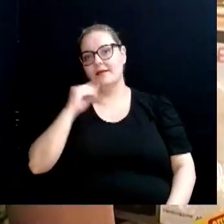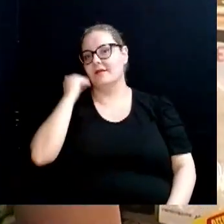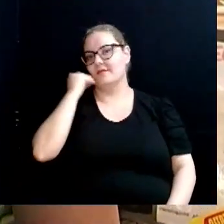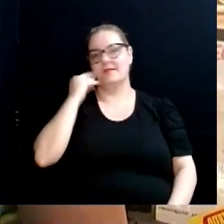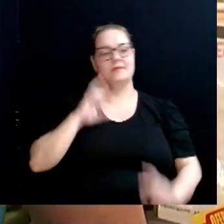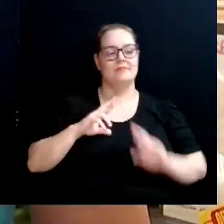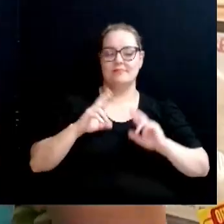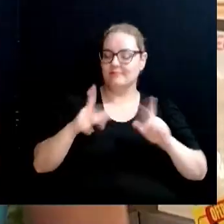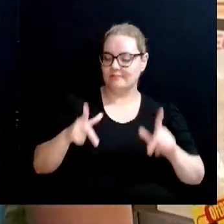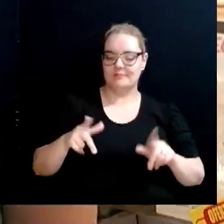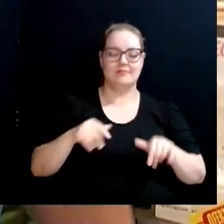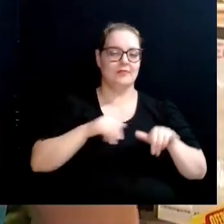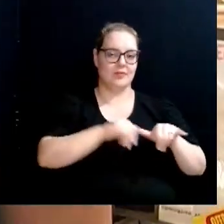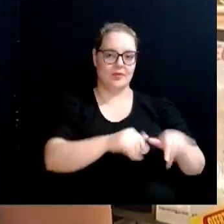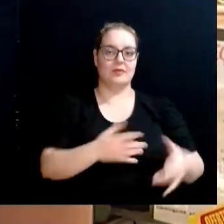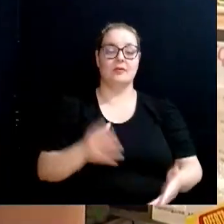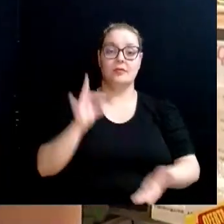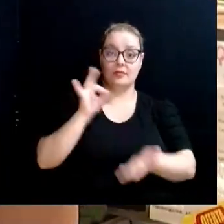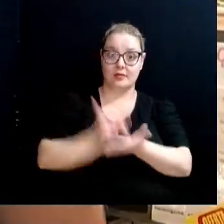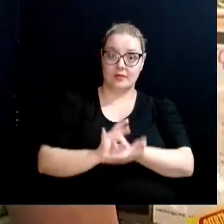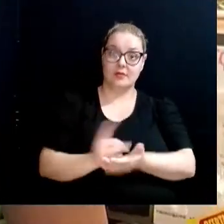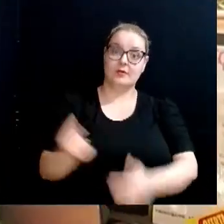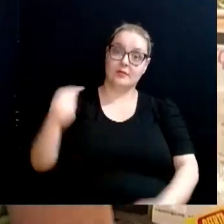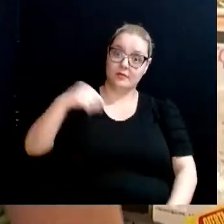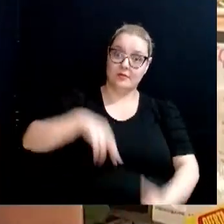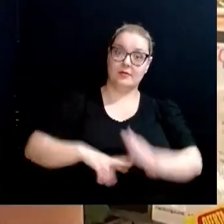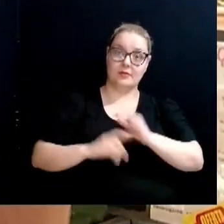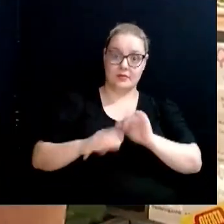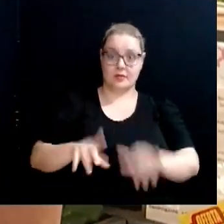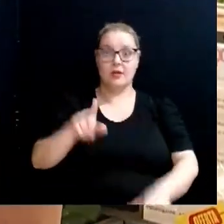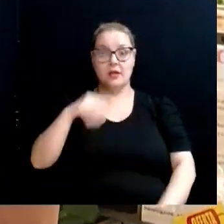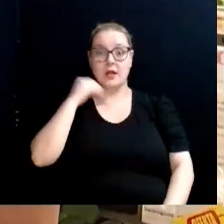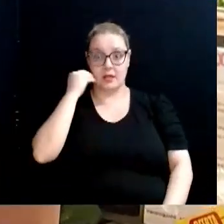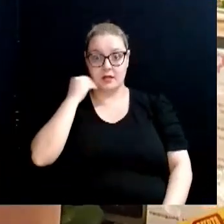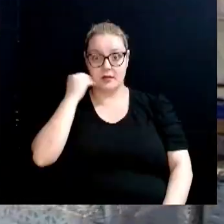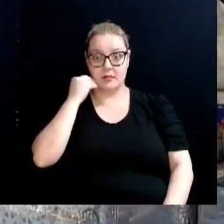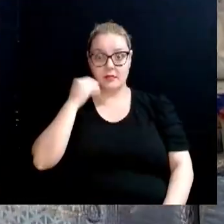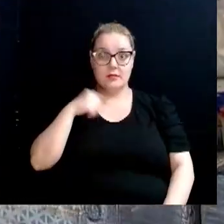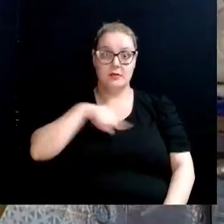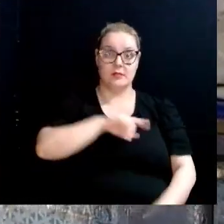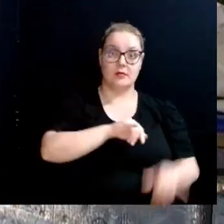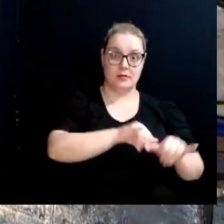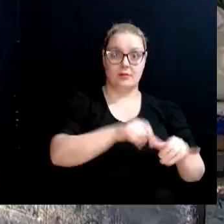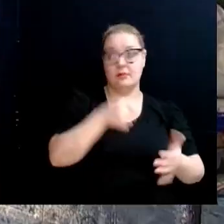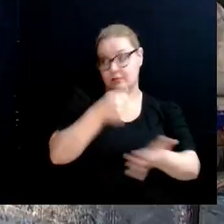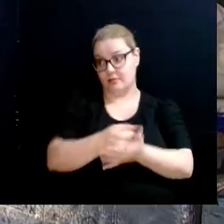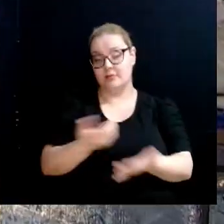diferente. Na verdade, vir à feira para mim é uma experiência, ir ao supermercado é uma obrigação. A